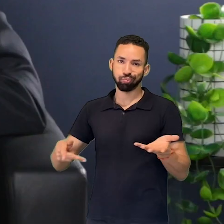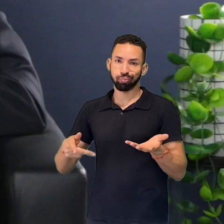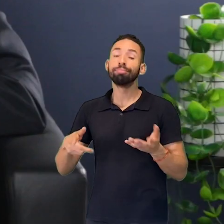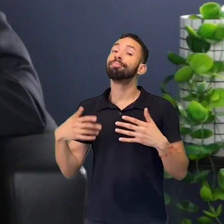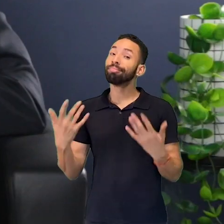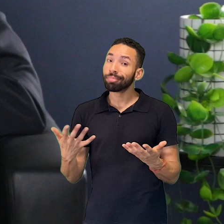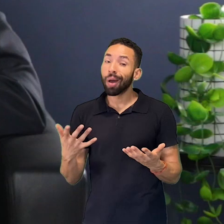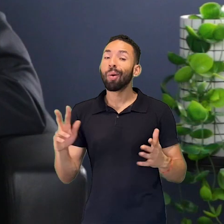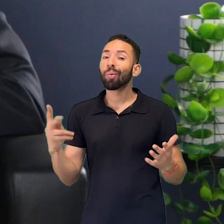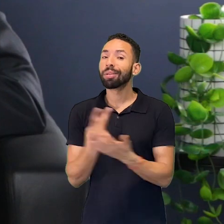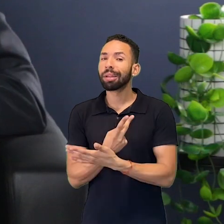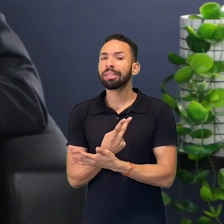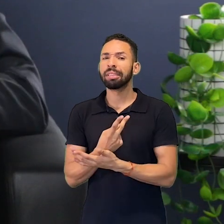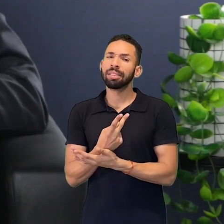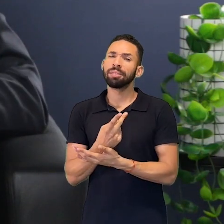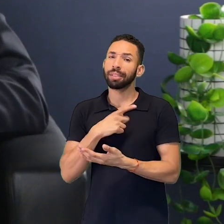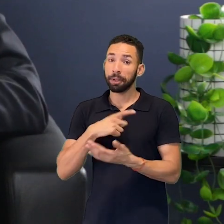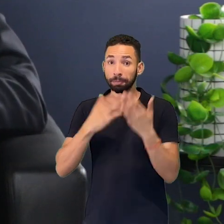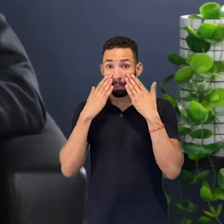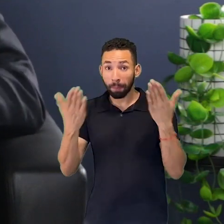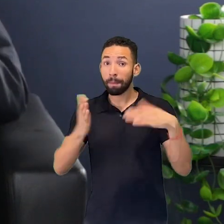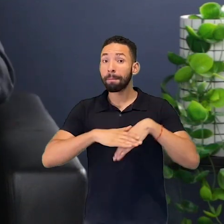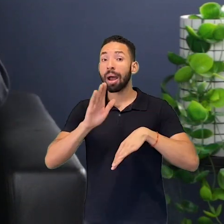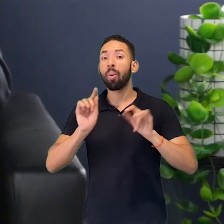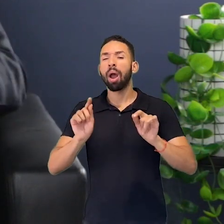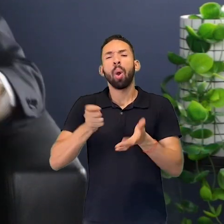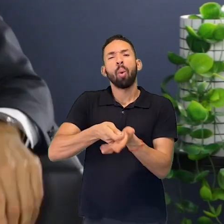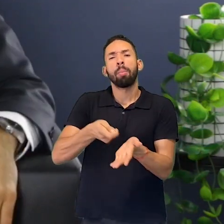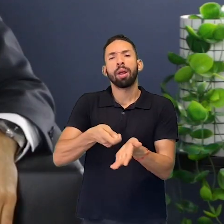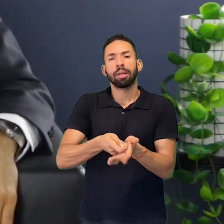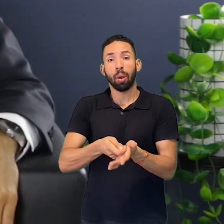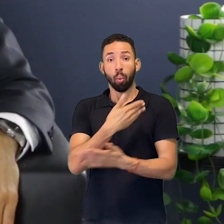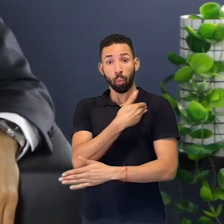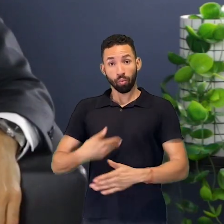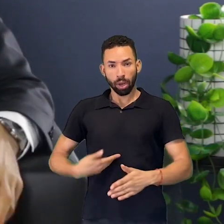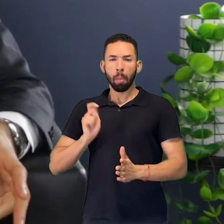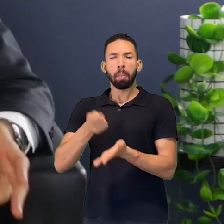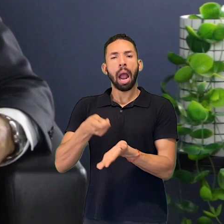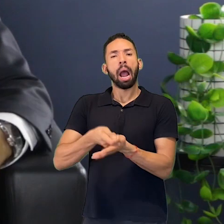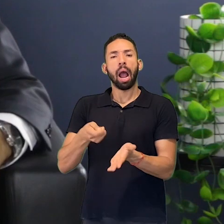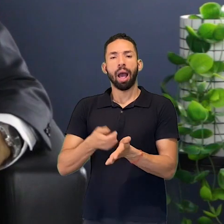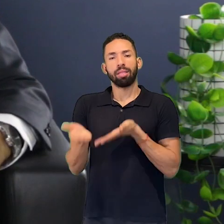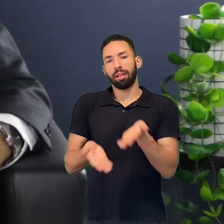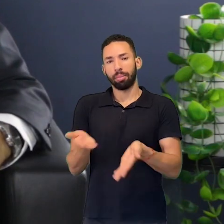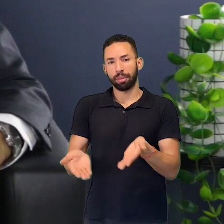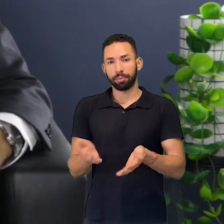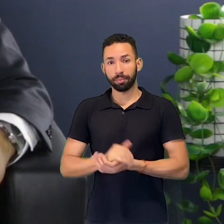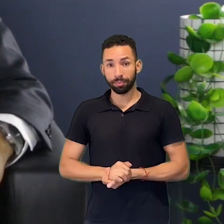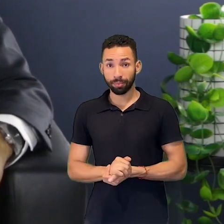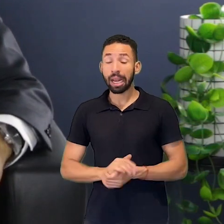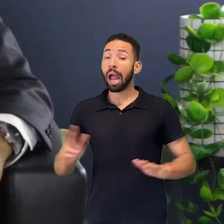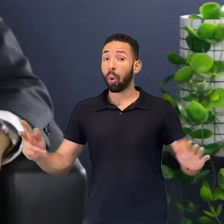multidisciplinar. Com isso, fica mais evidente, então, a obrigação do Estado custear esse